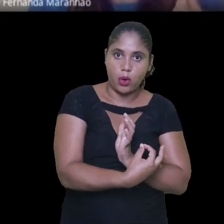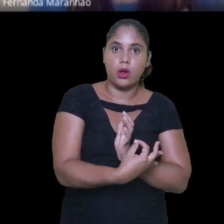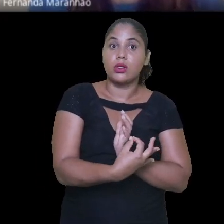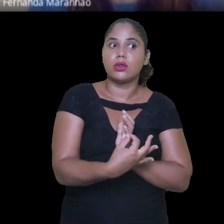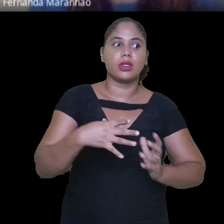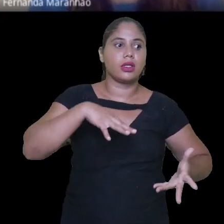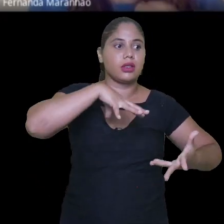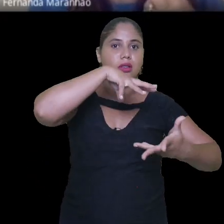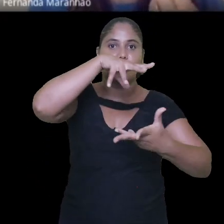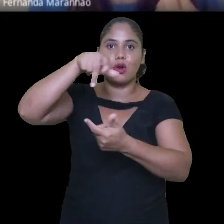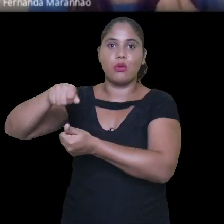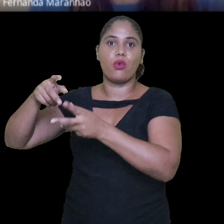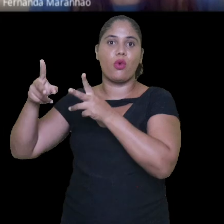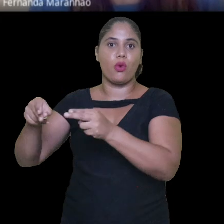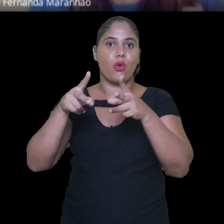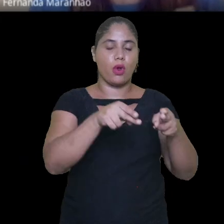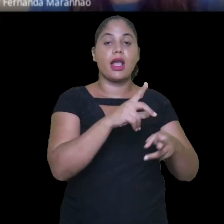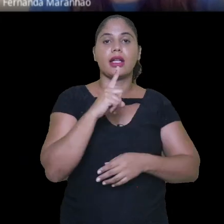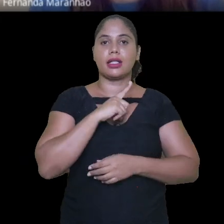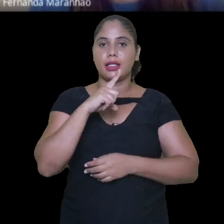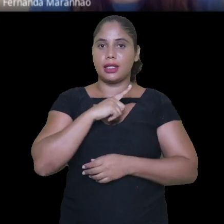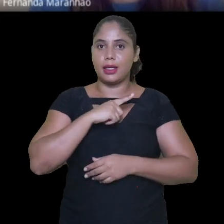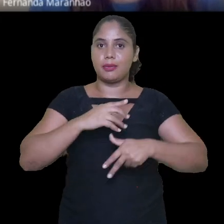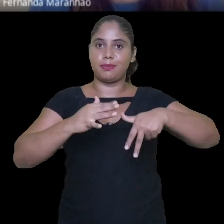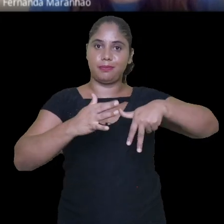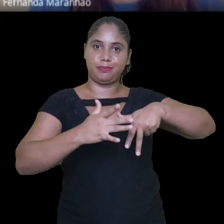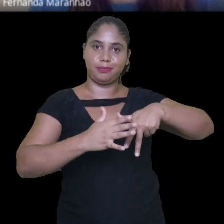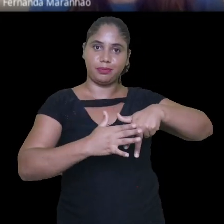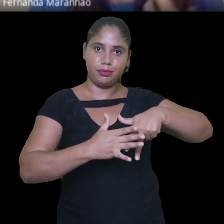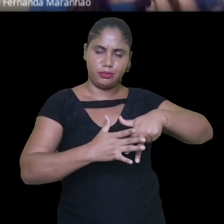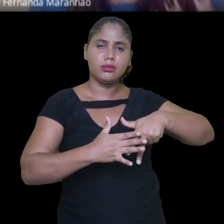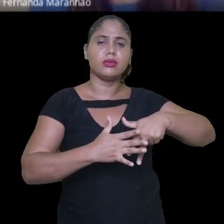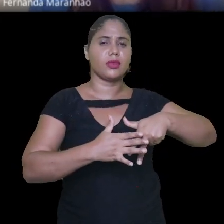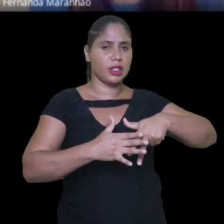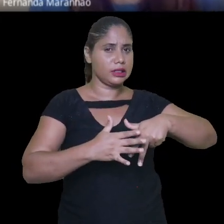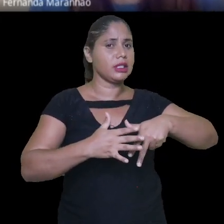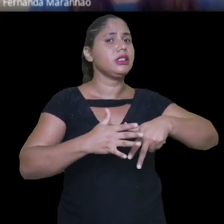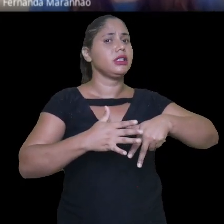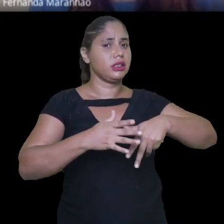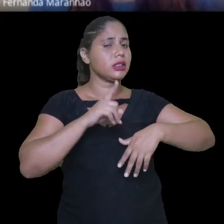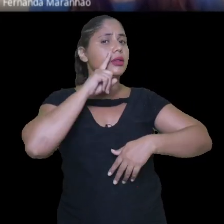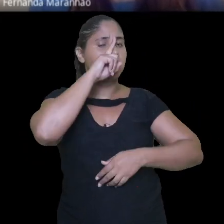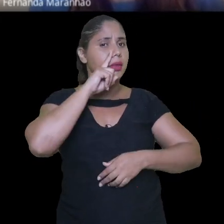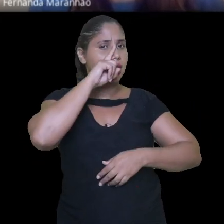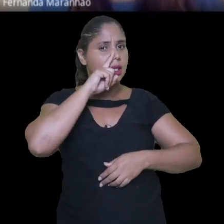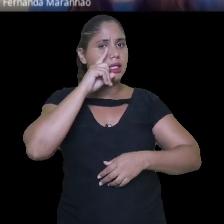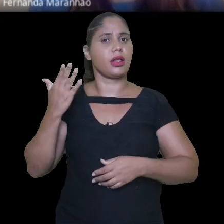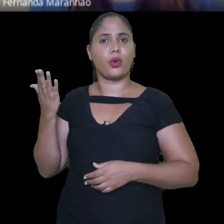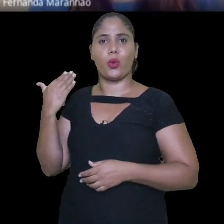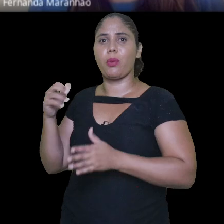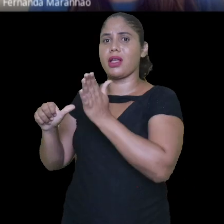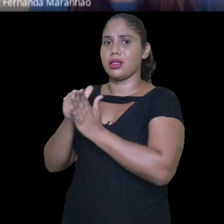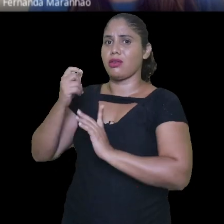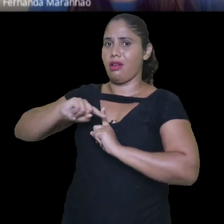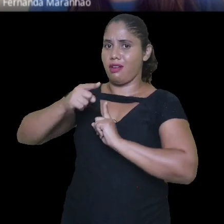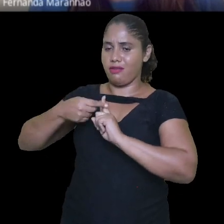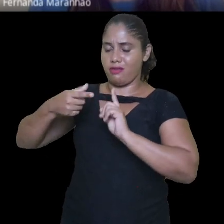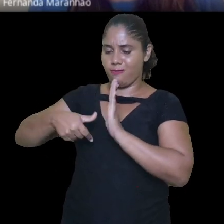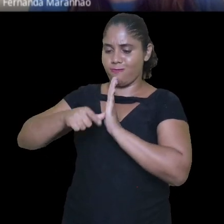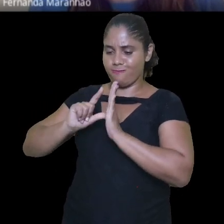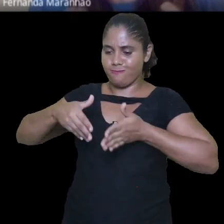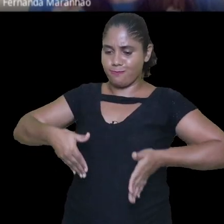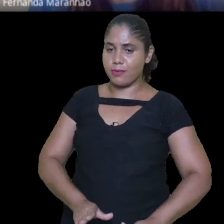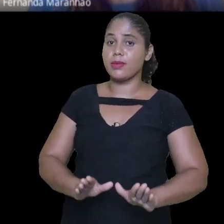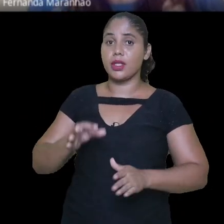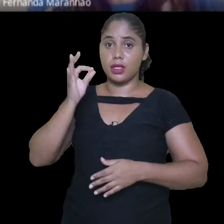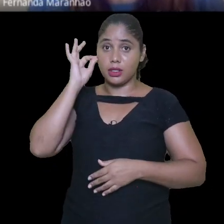de prematuridade, mas outros fatores de risco, como, por exemplo, cirurgias no colo e pacientes que tiveram